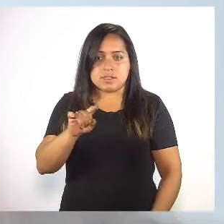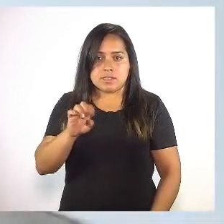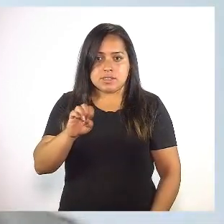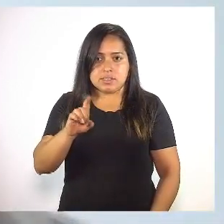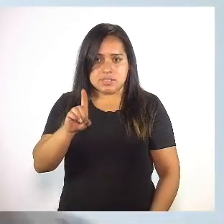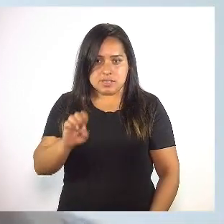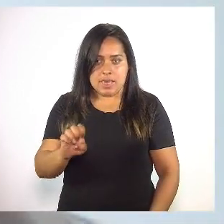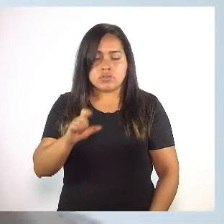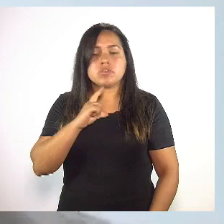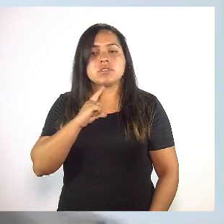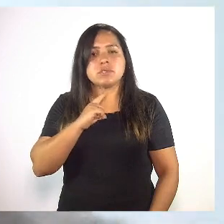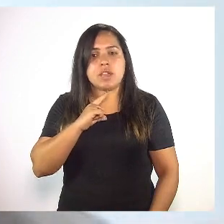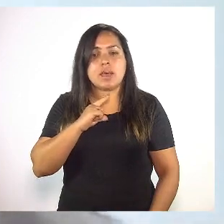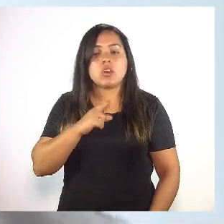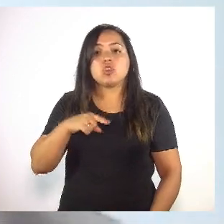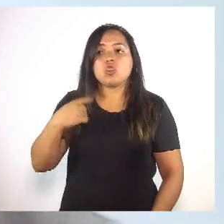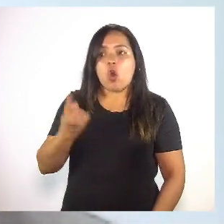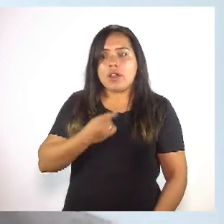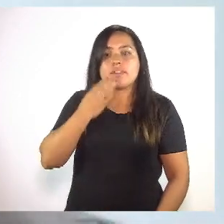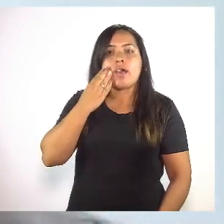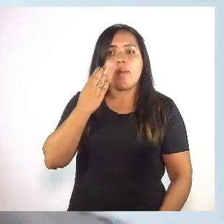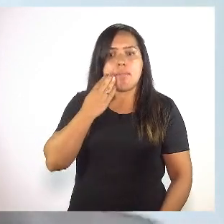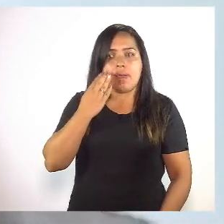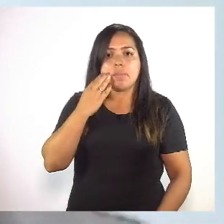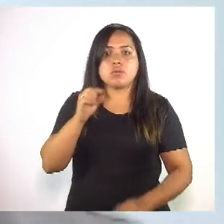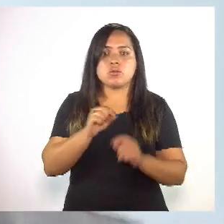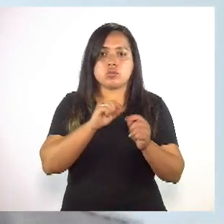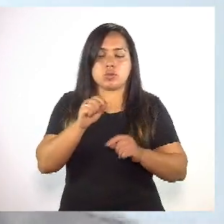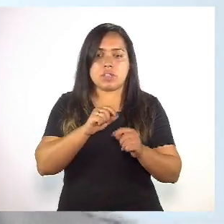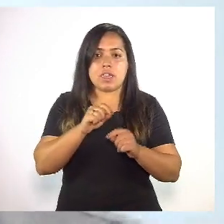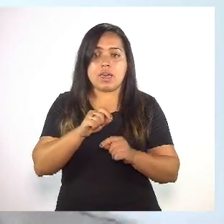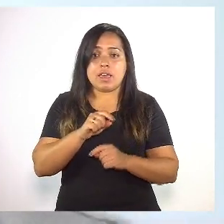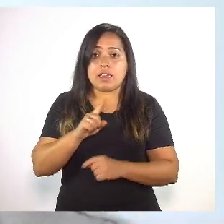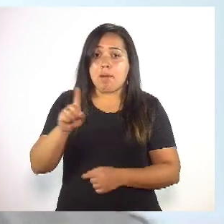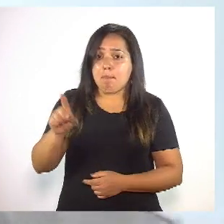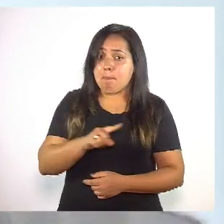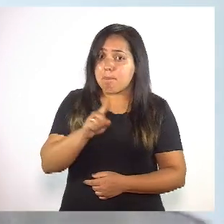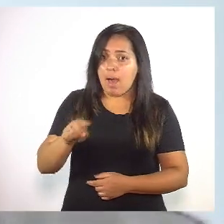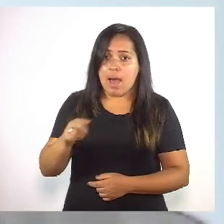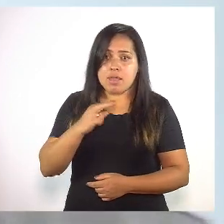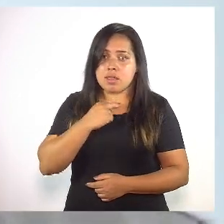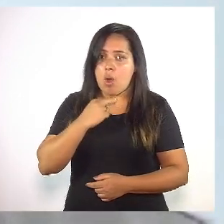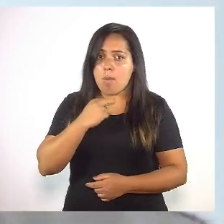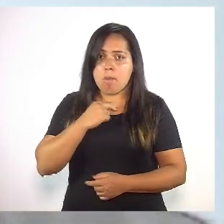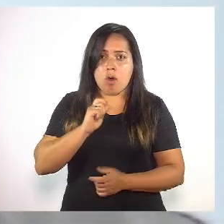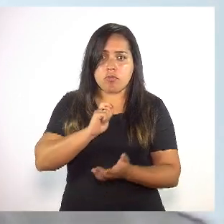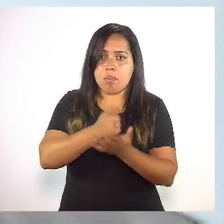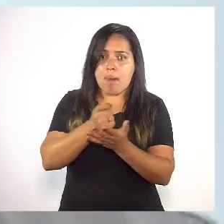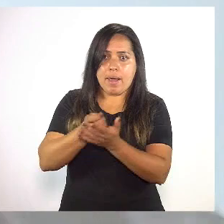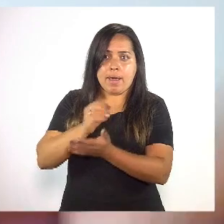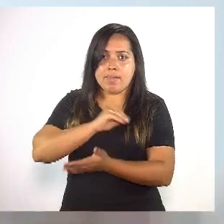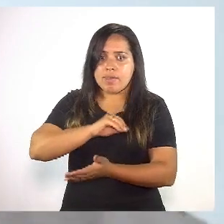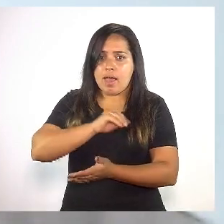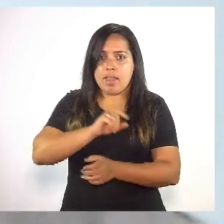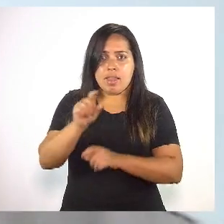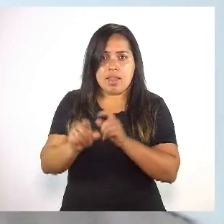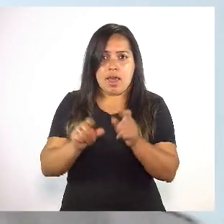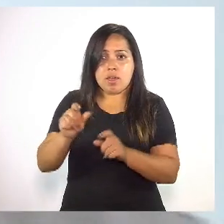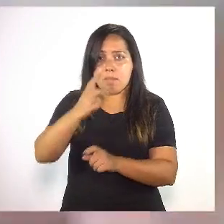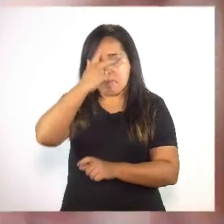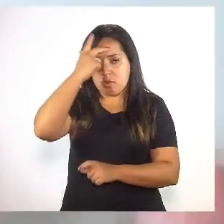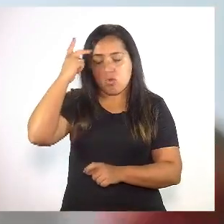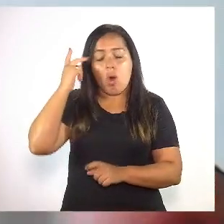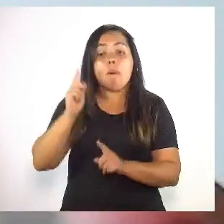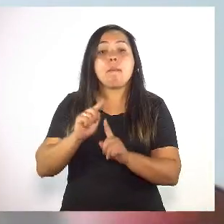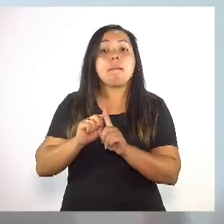FISED, e nós sabemos que a vedação, né, de uso de recursos dos royalties é para pagamento de pessoal, mas eu quero lembrar,